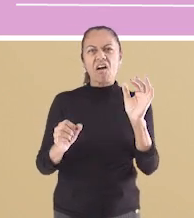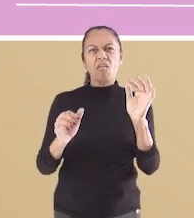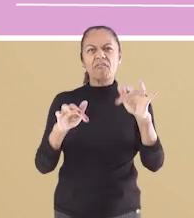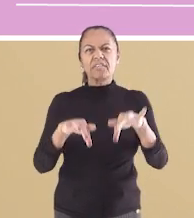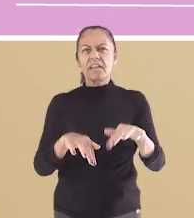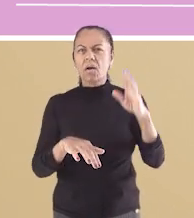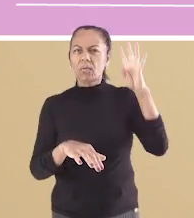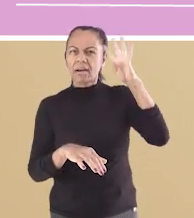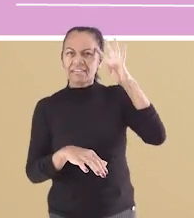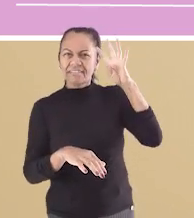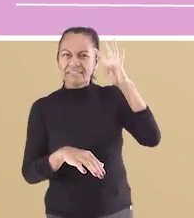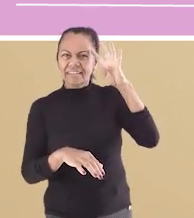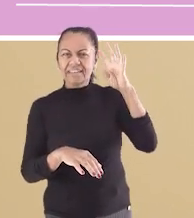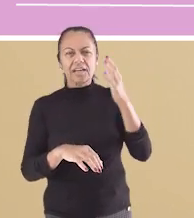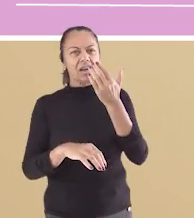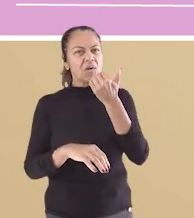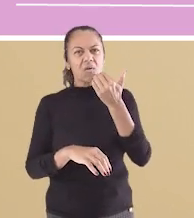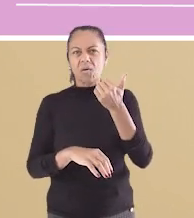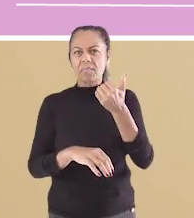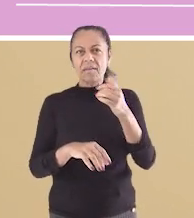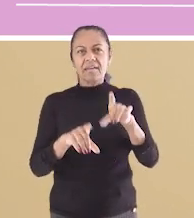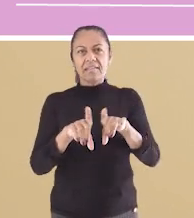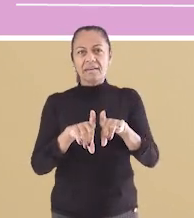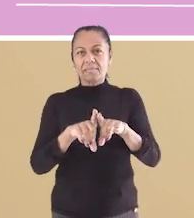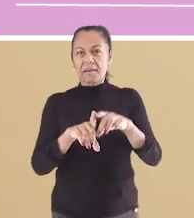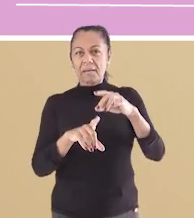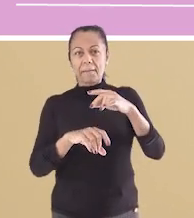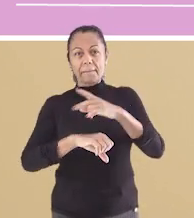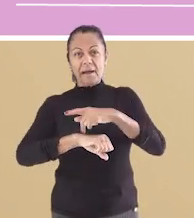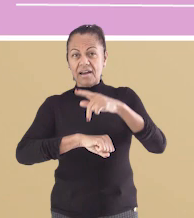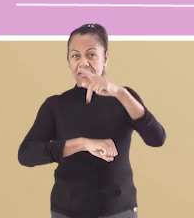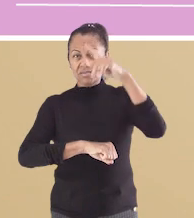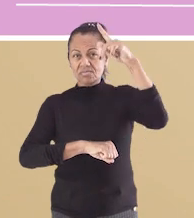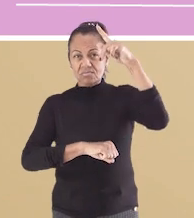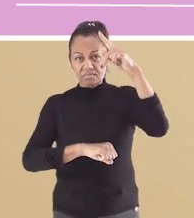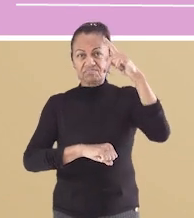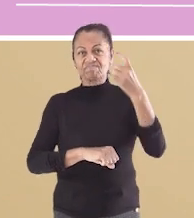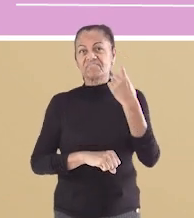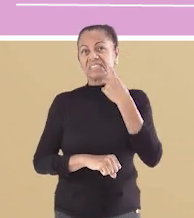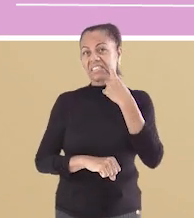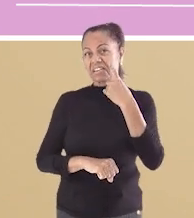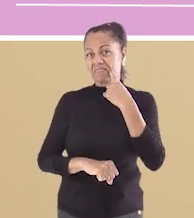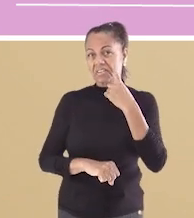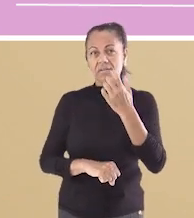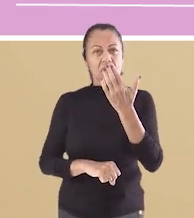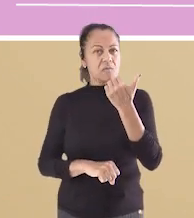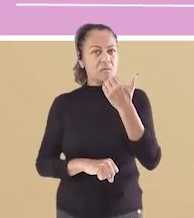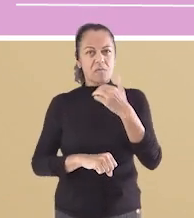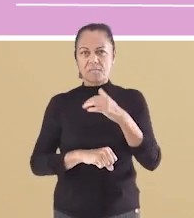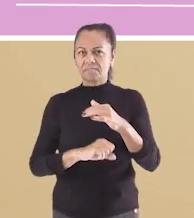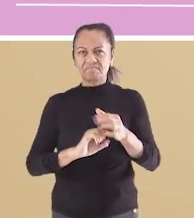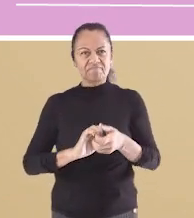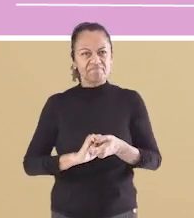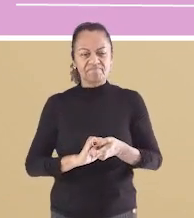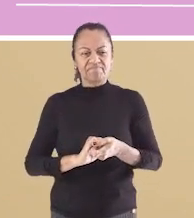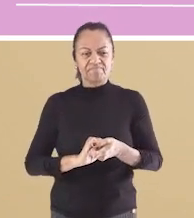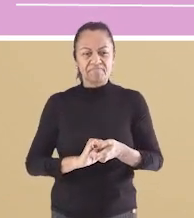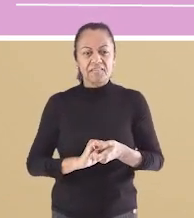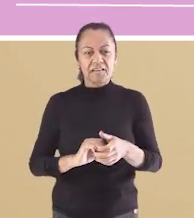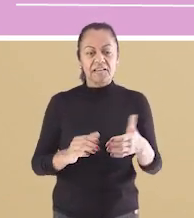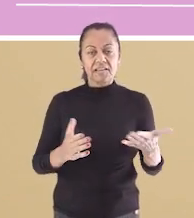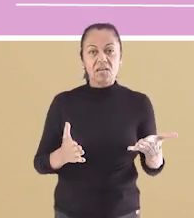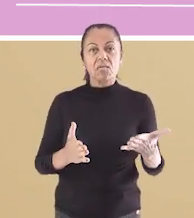sexta-feira santa, que antecede o domingo de Páscoa, por exemplo. Para os católicos, a quarta-feira de